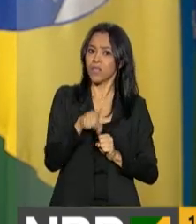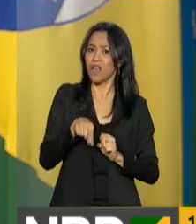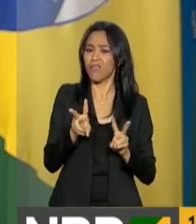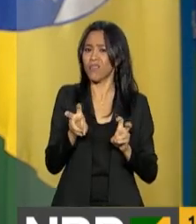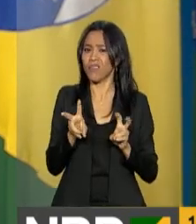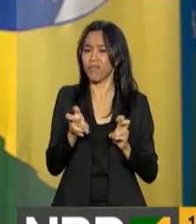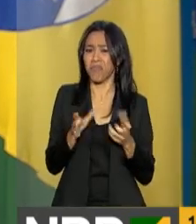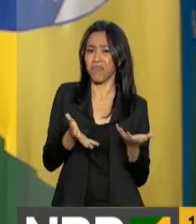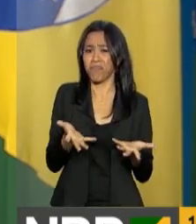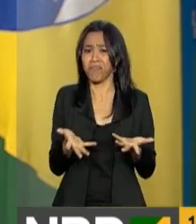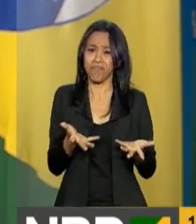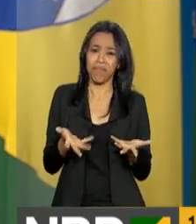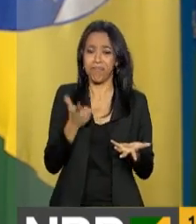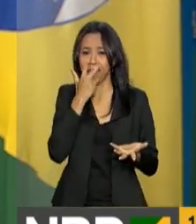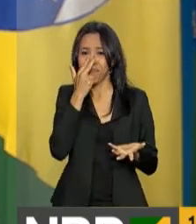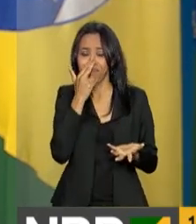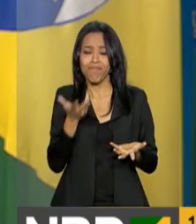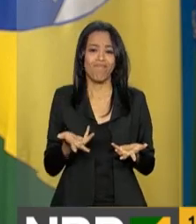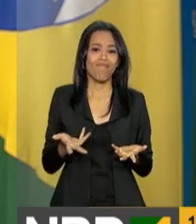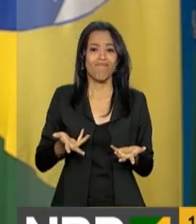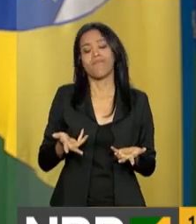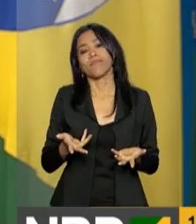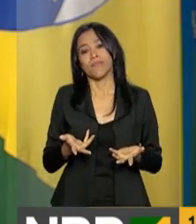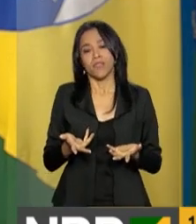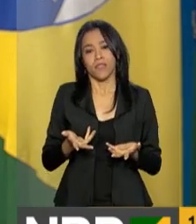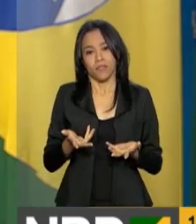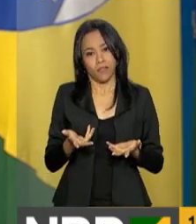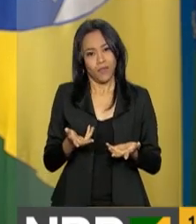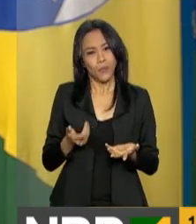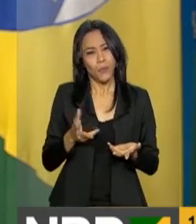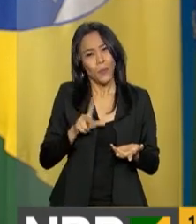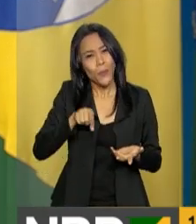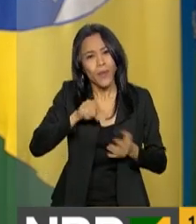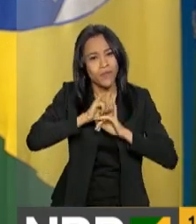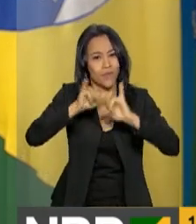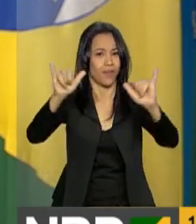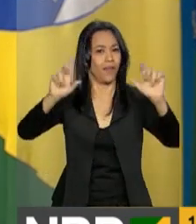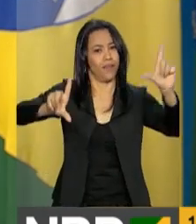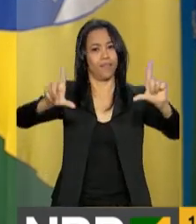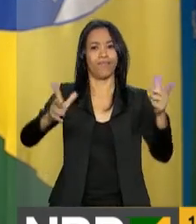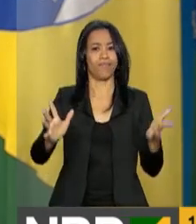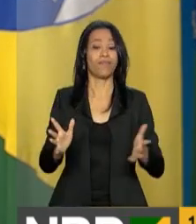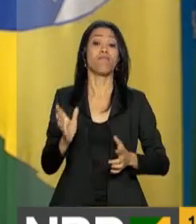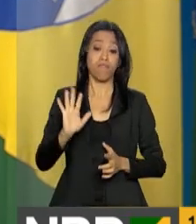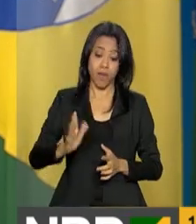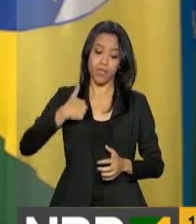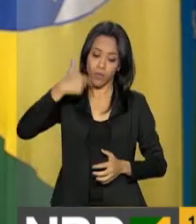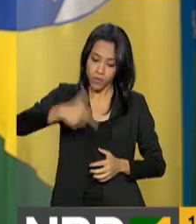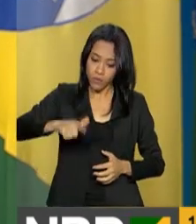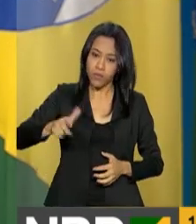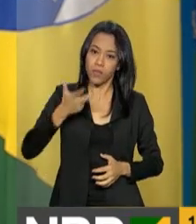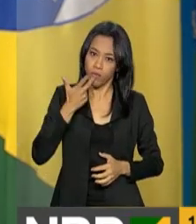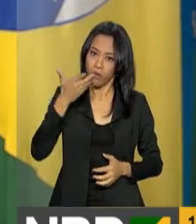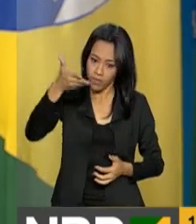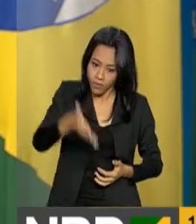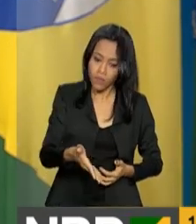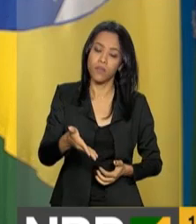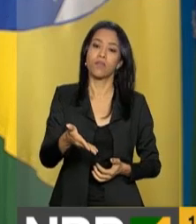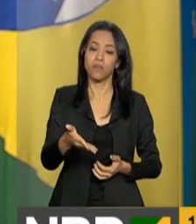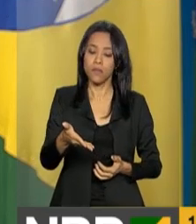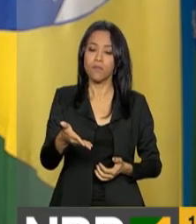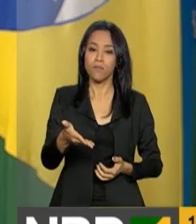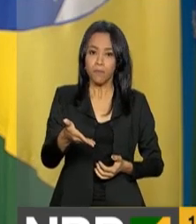vezes não é substancialmente o o integralmente divulgado mas eu faço questão de repetir aqui neste momento